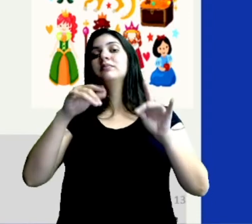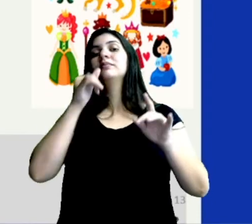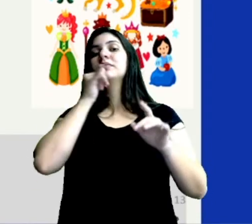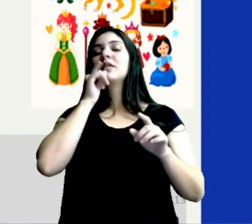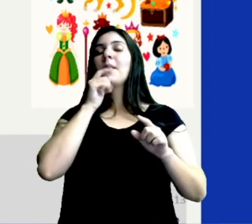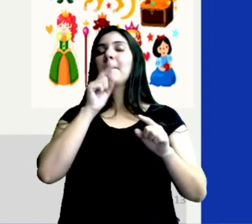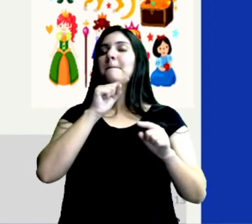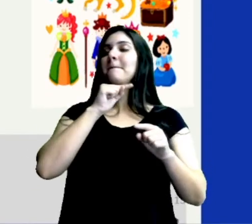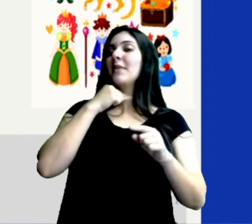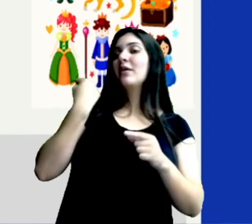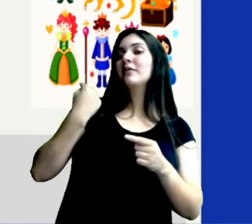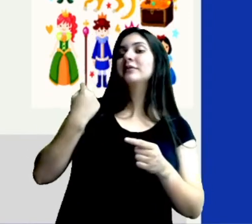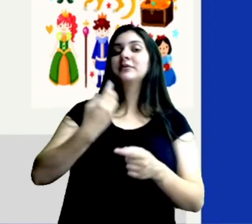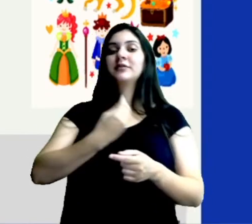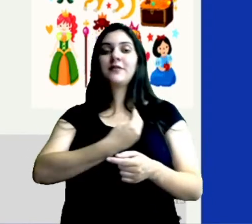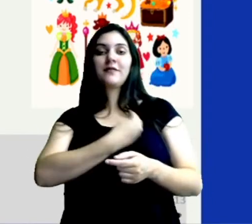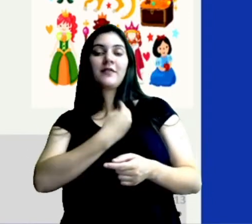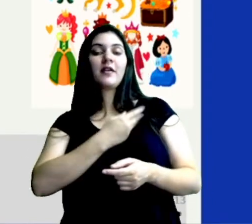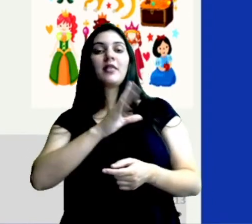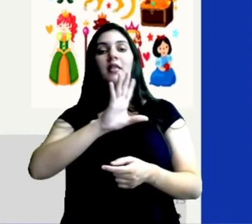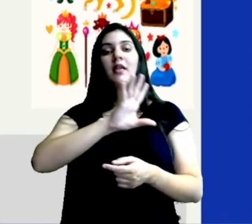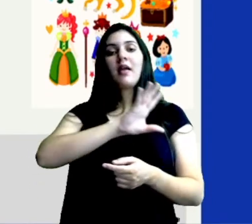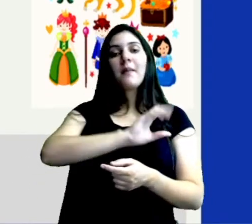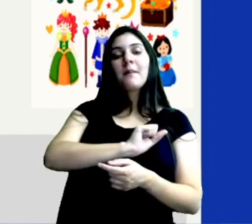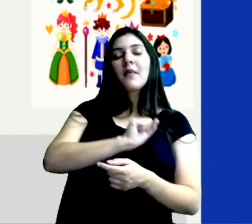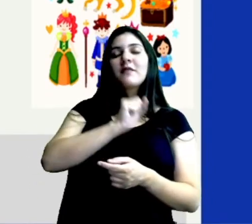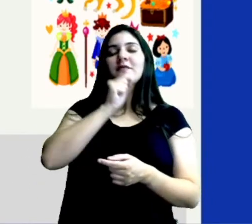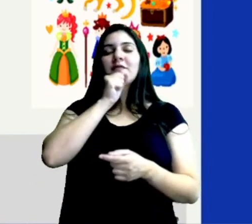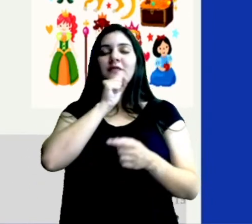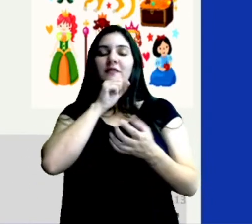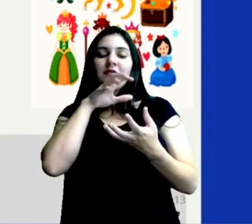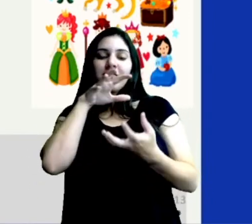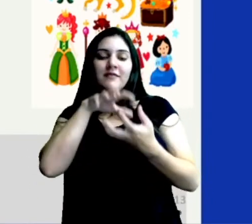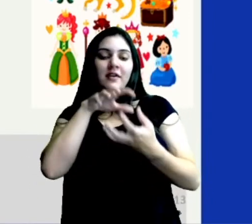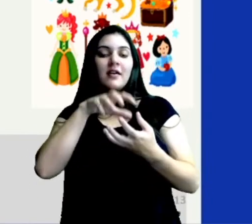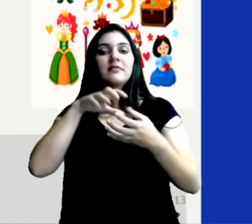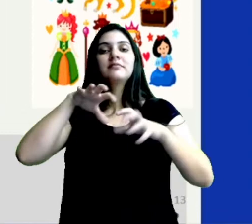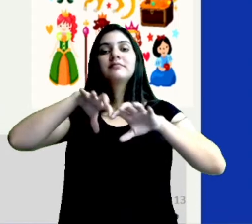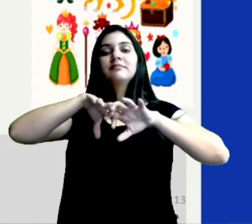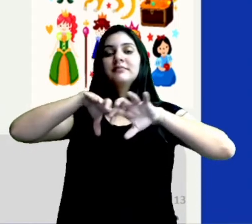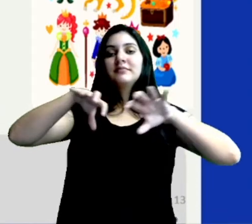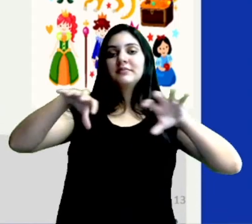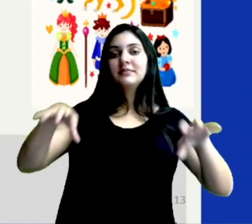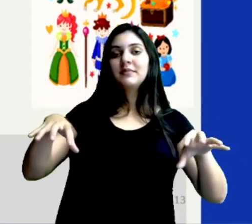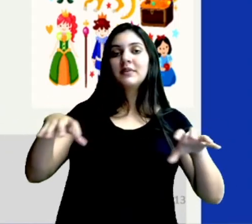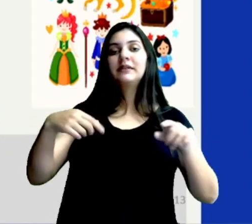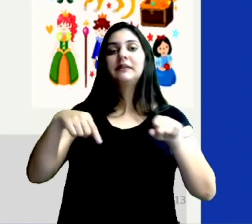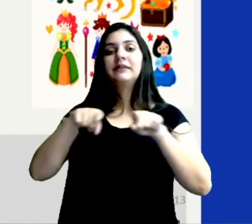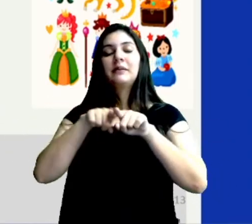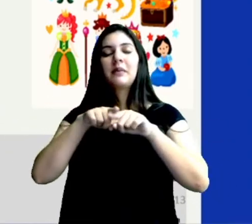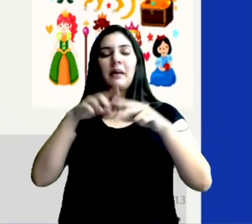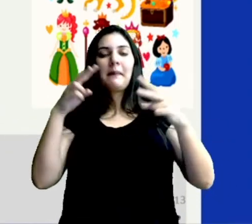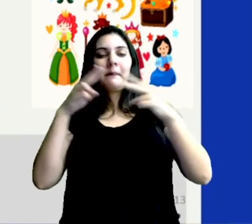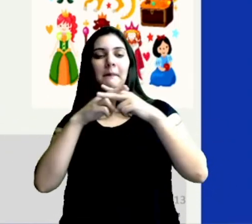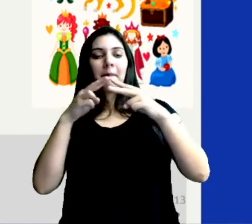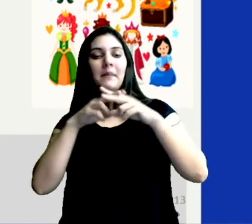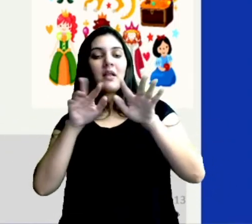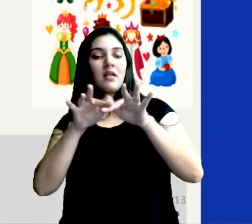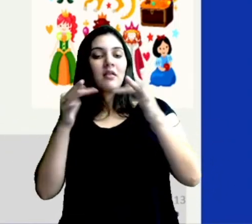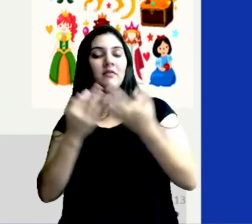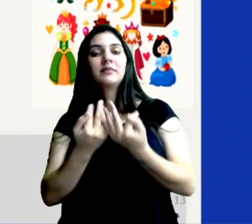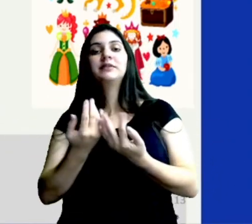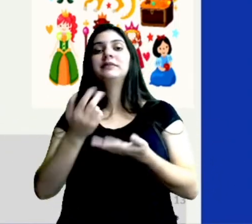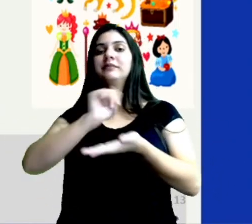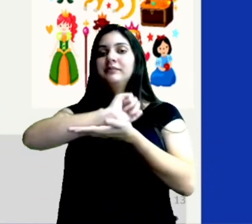Morte, vida, amor, envelhecimento, separação, rivalidades fraternas e etc, tá